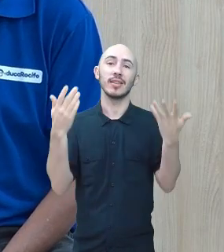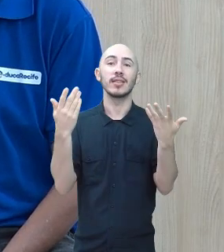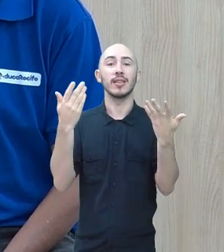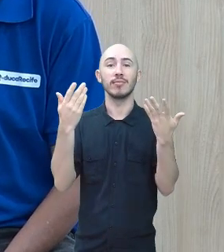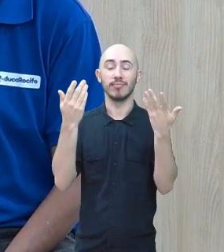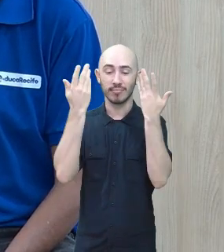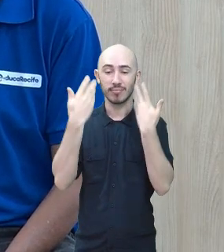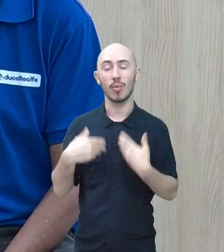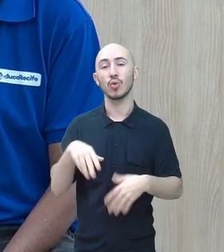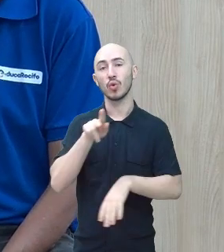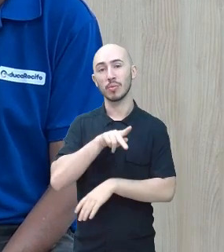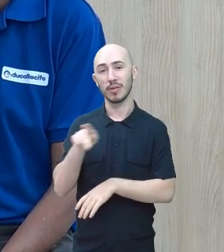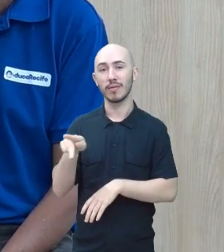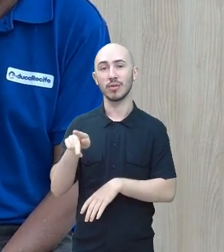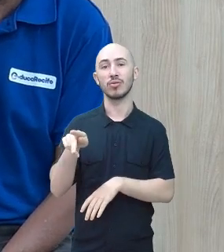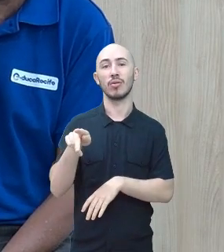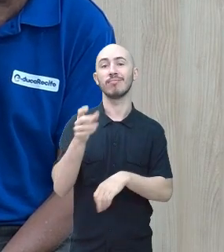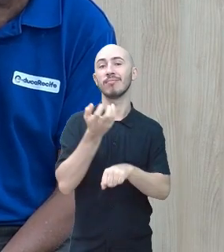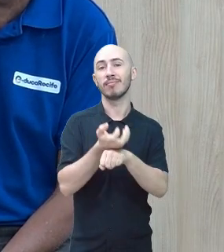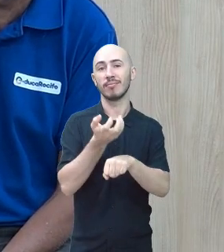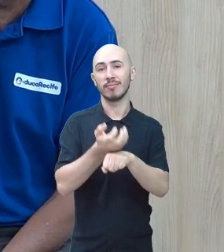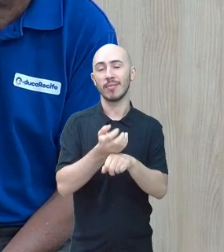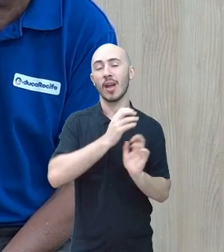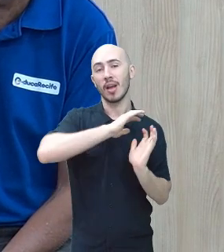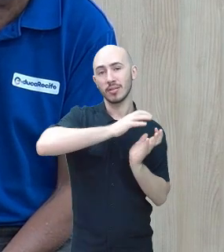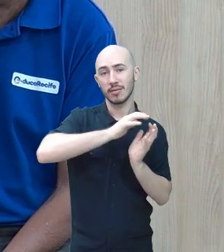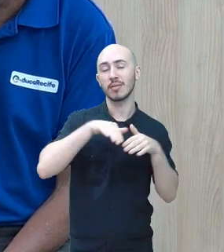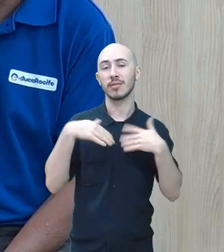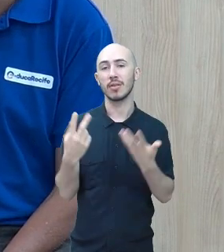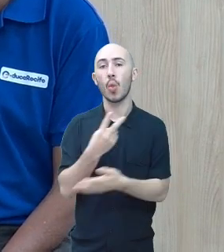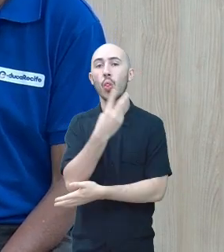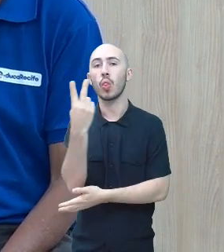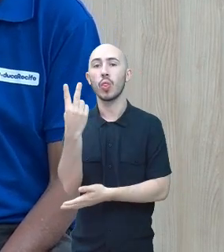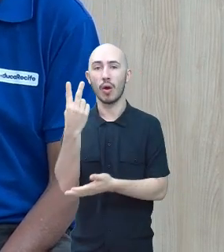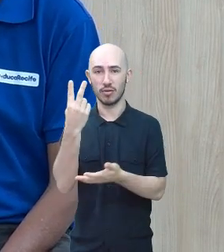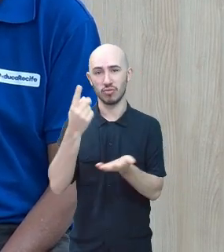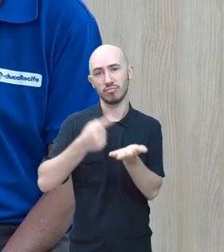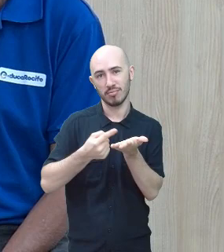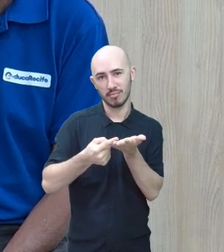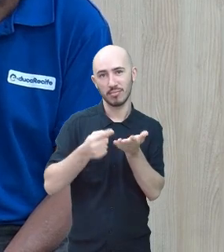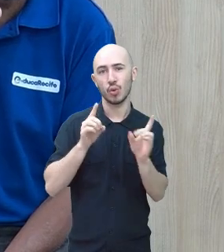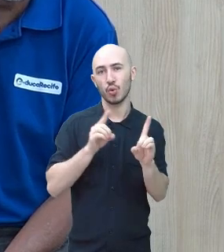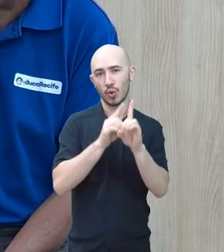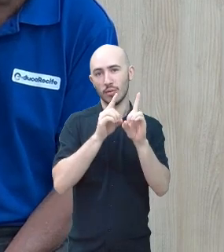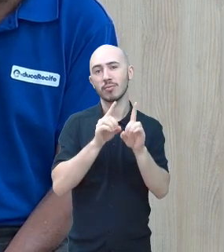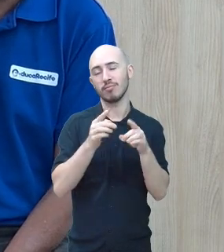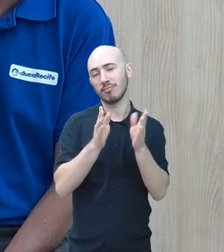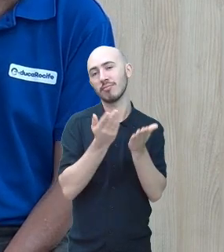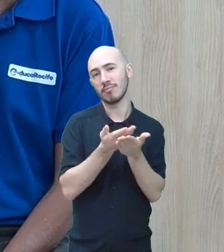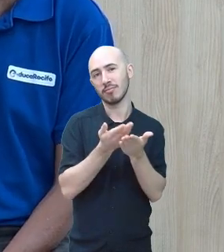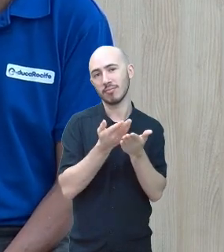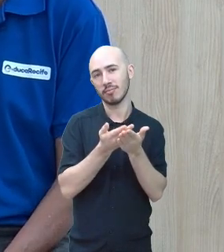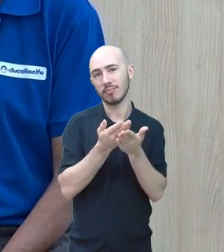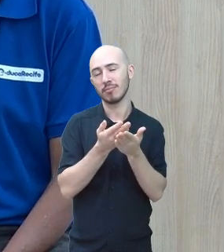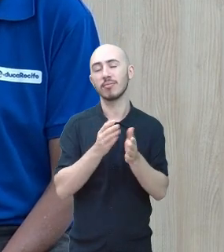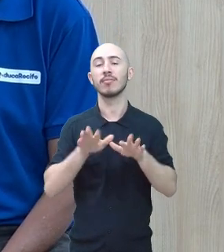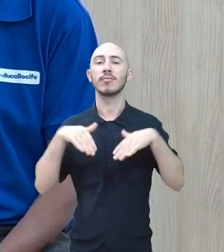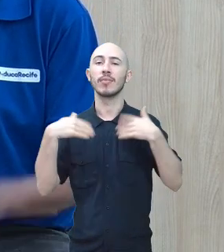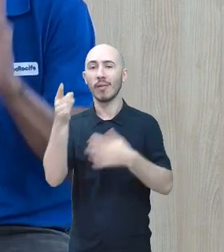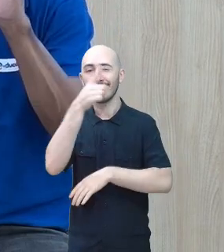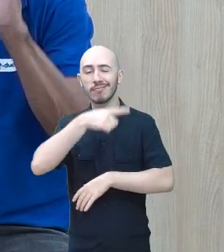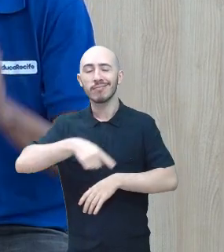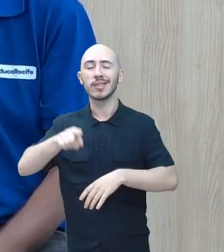de geografia, gente. Vanessa disse que a gente vai estar em 2 momentos com vocês. Sustentabilidade e geografia. Vocês vão ver a gente 2